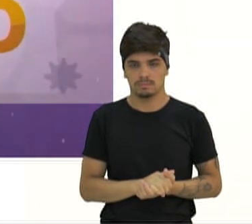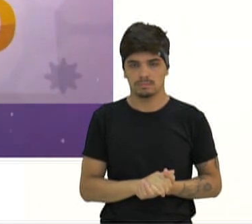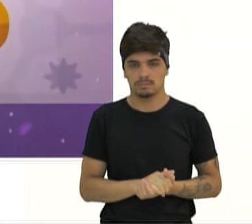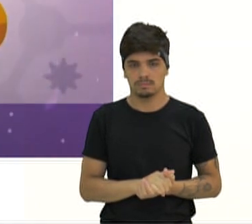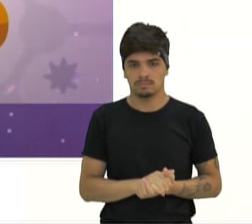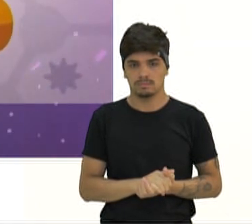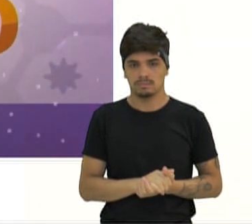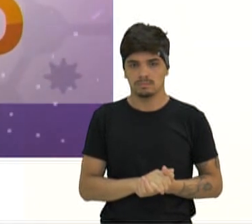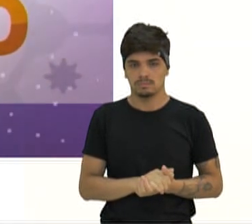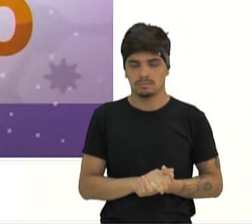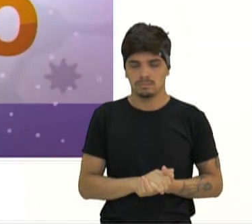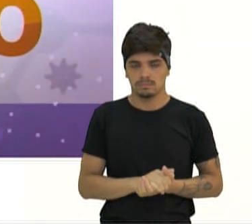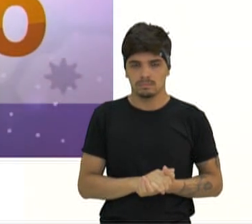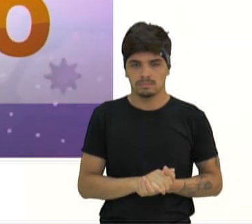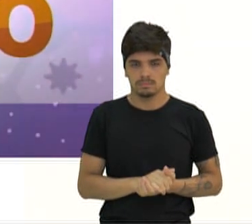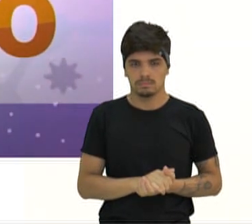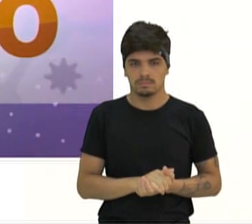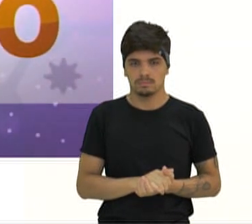E aí